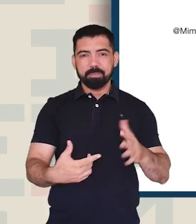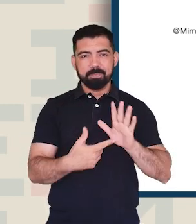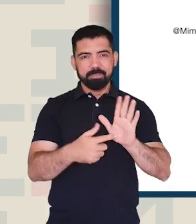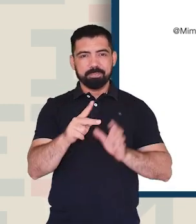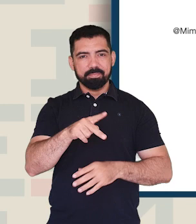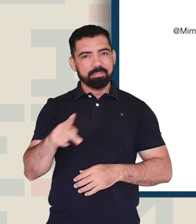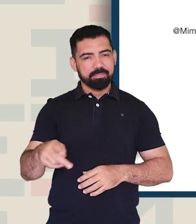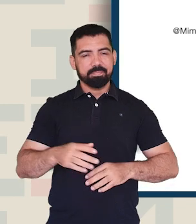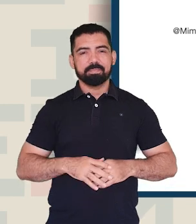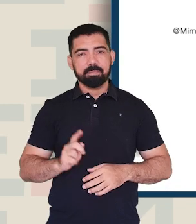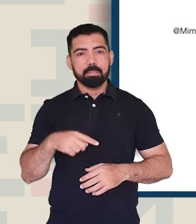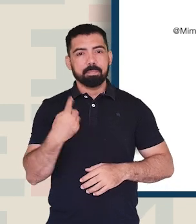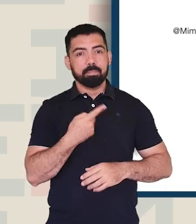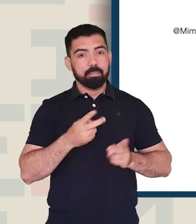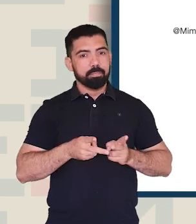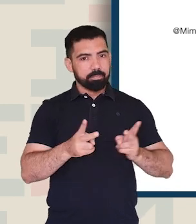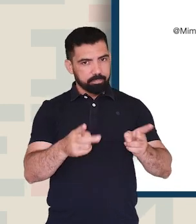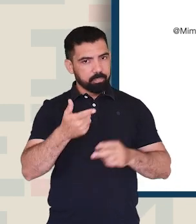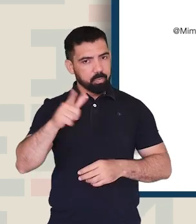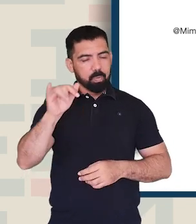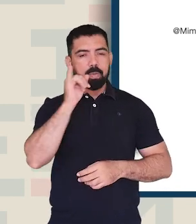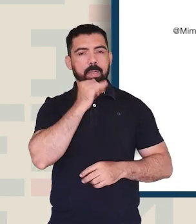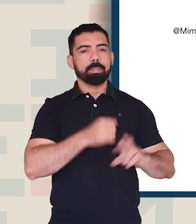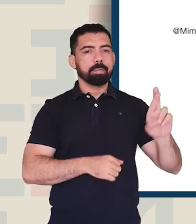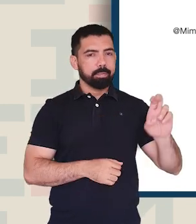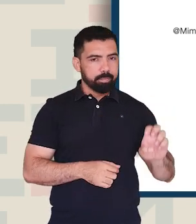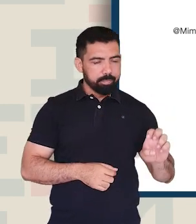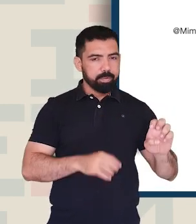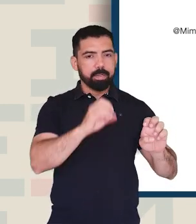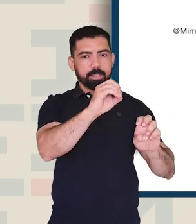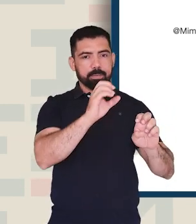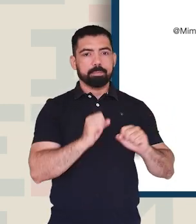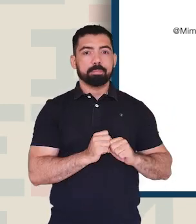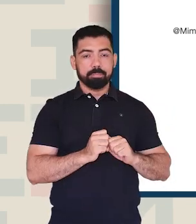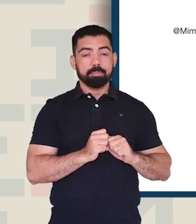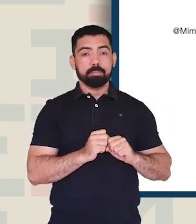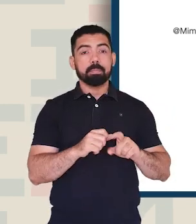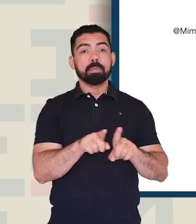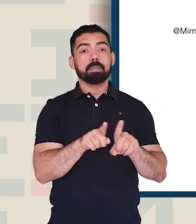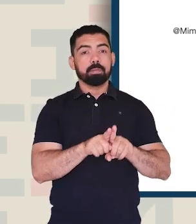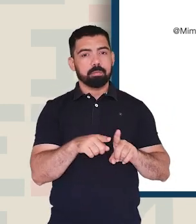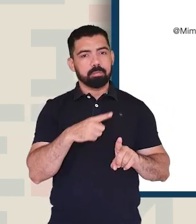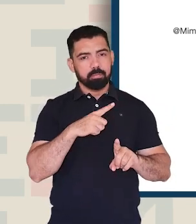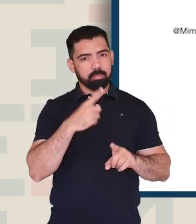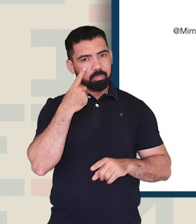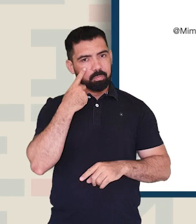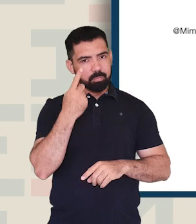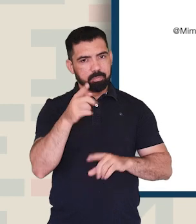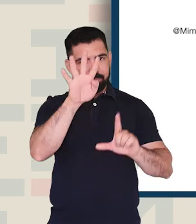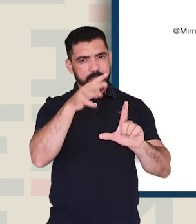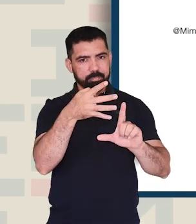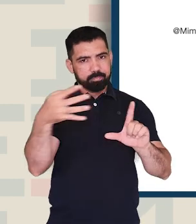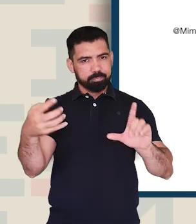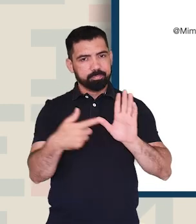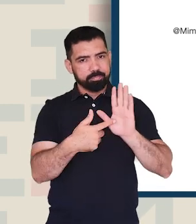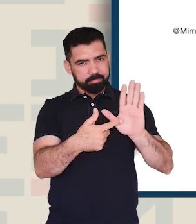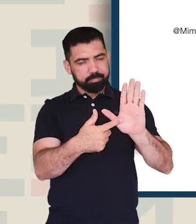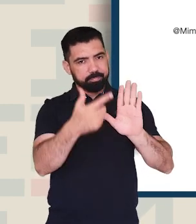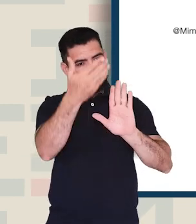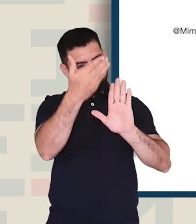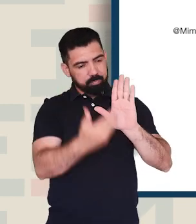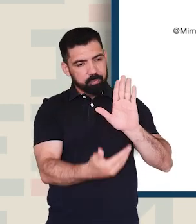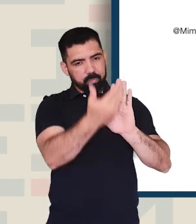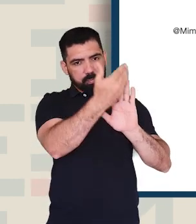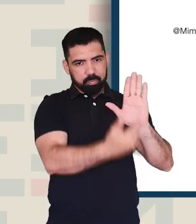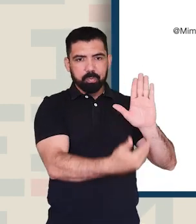Então, aí vai seguindo adiante, né? O ré, mi menor. Aí vocês dão uma olhadinha nessa tabela